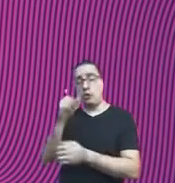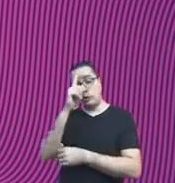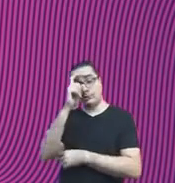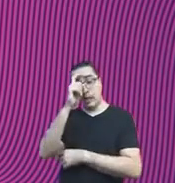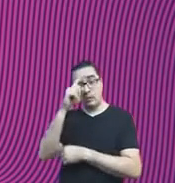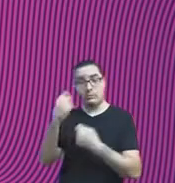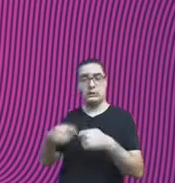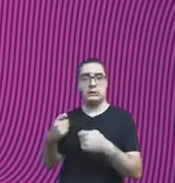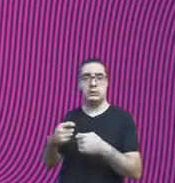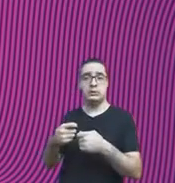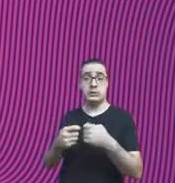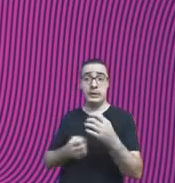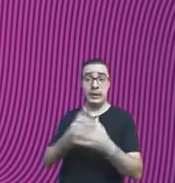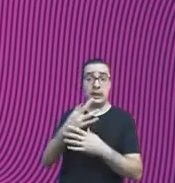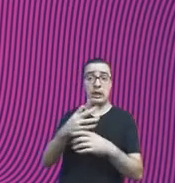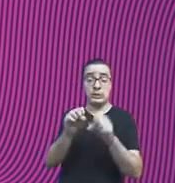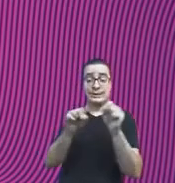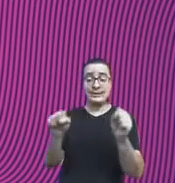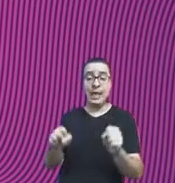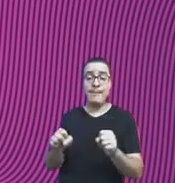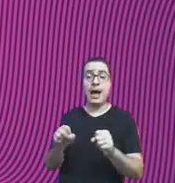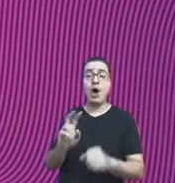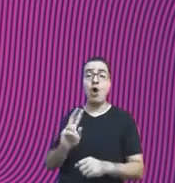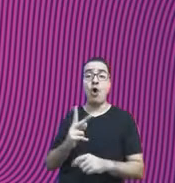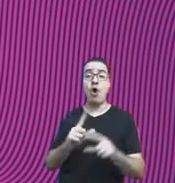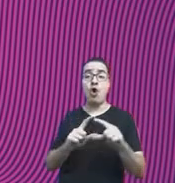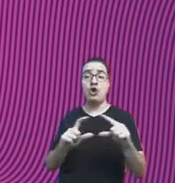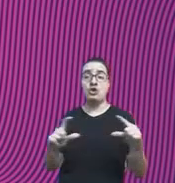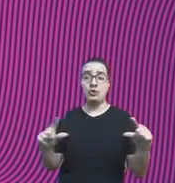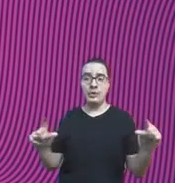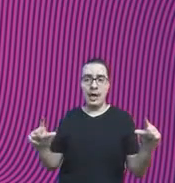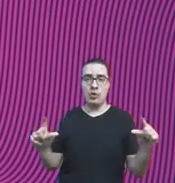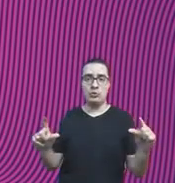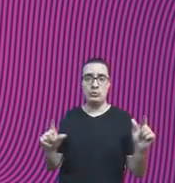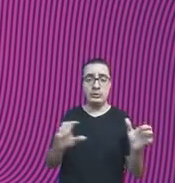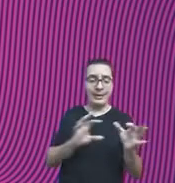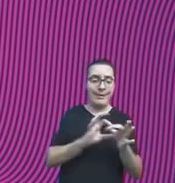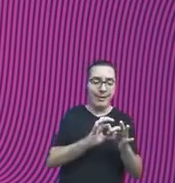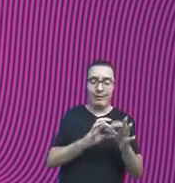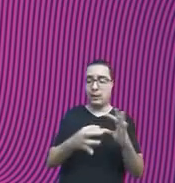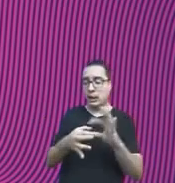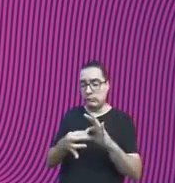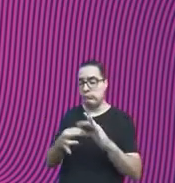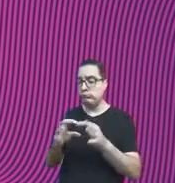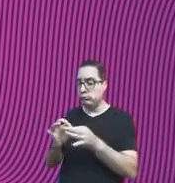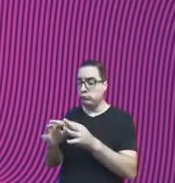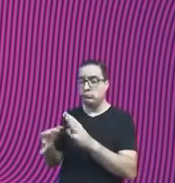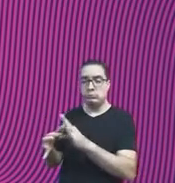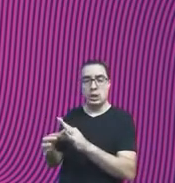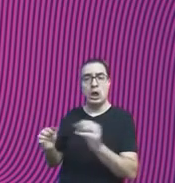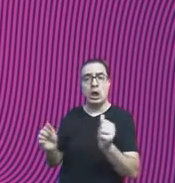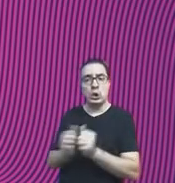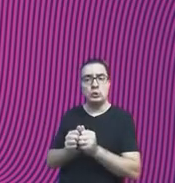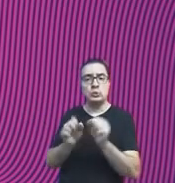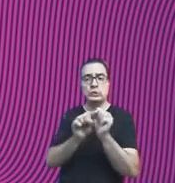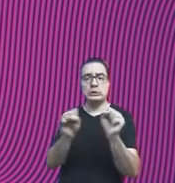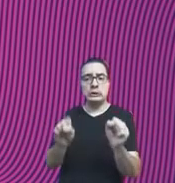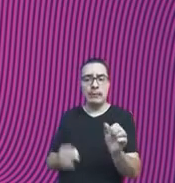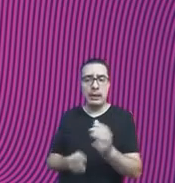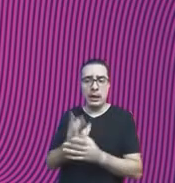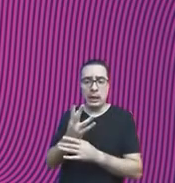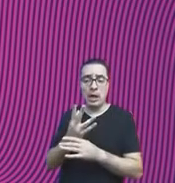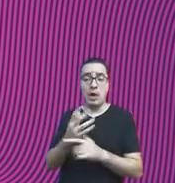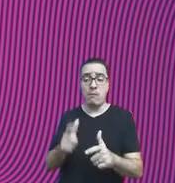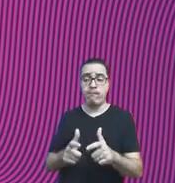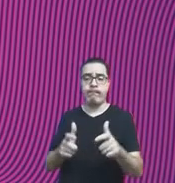sistema horizontal, com elos diferentes se juntando para formar um sistema, a sua capacidade de expansão é muito mais